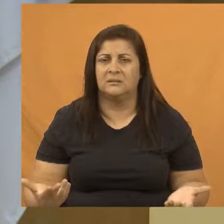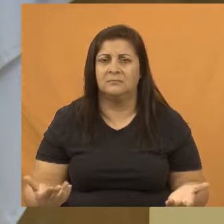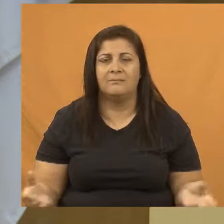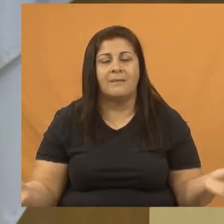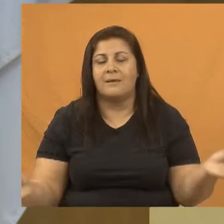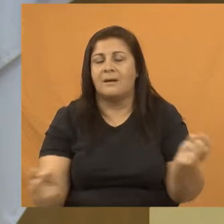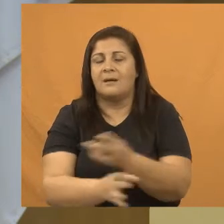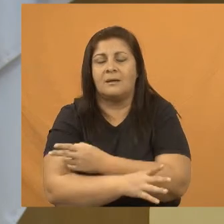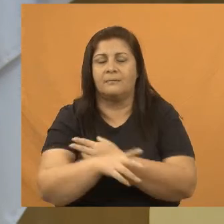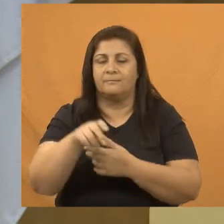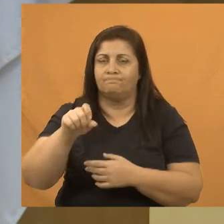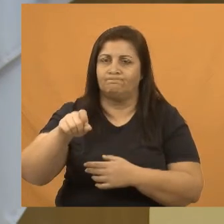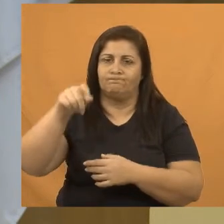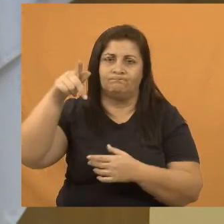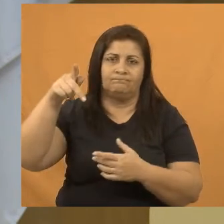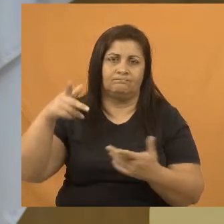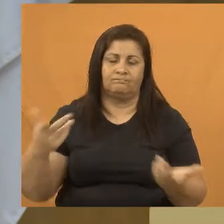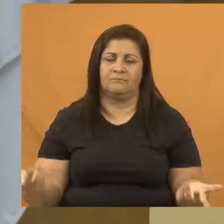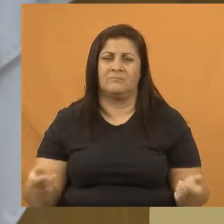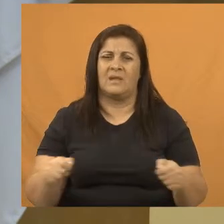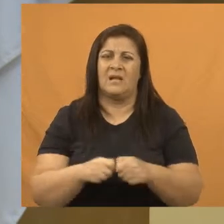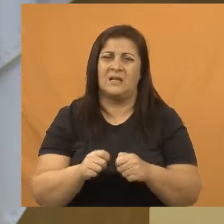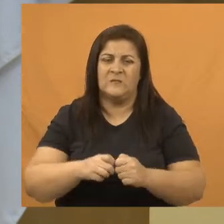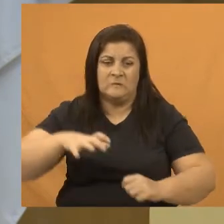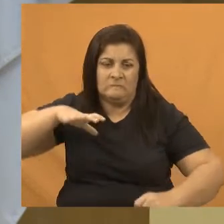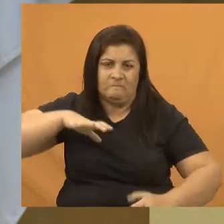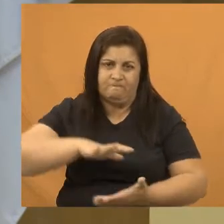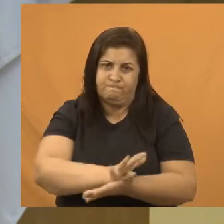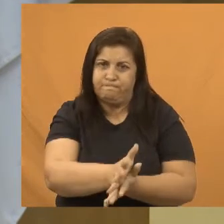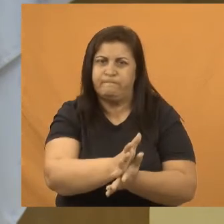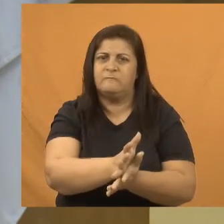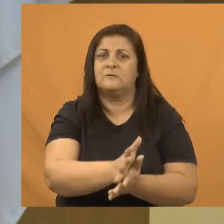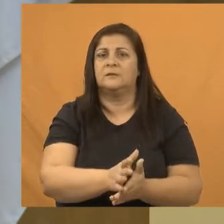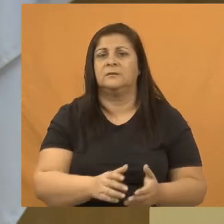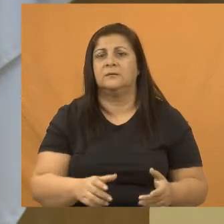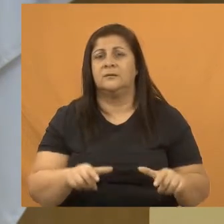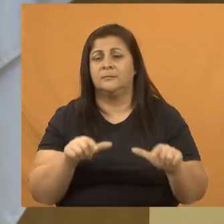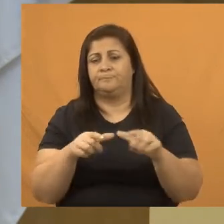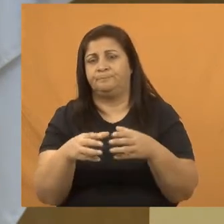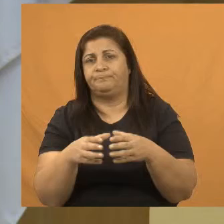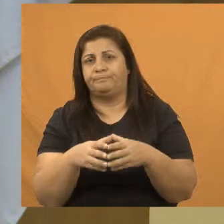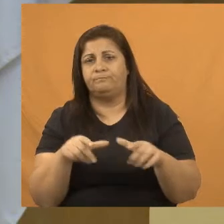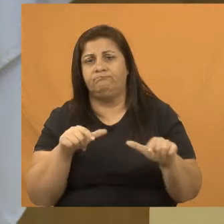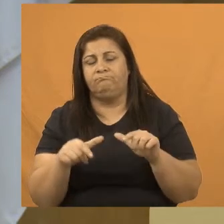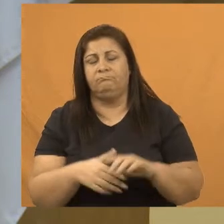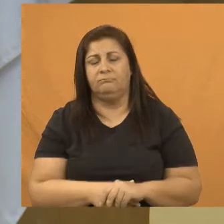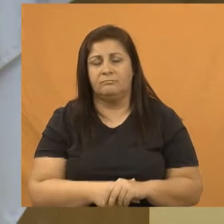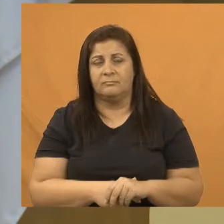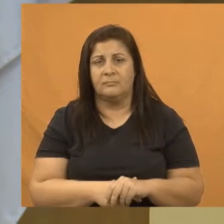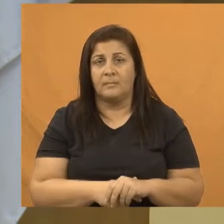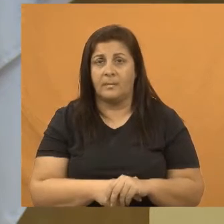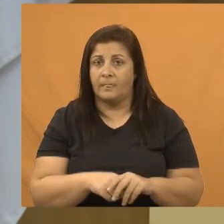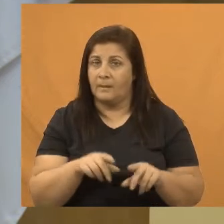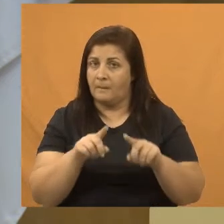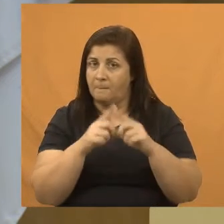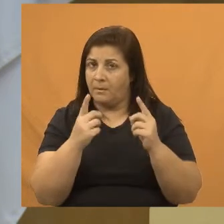aposentadoria. E eles estão querendo descer a goela abaixo dos trabalhadores. E a classe trabalhadora não está derrotada.